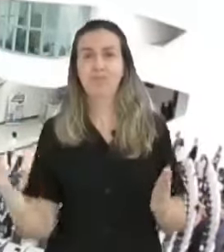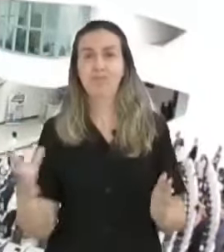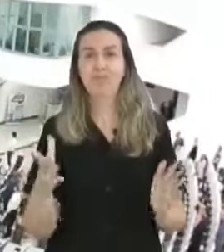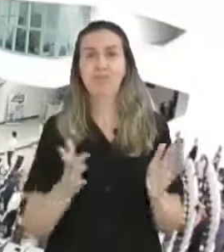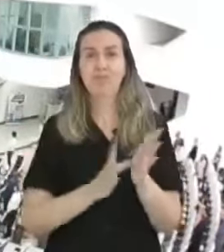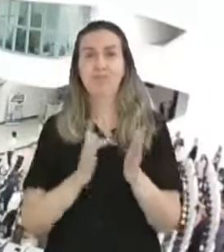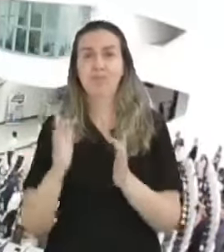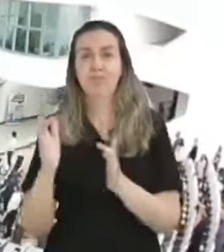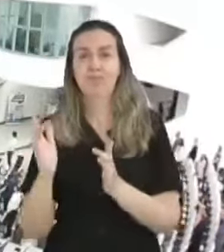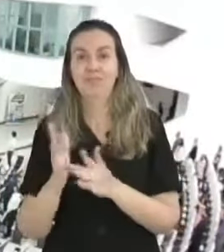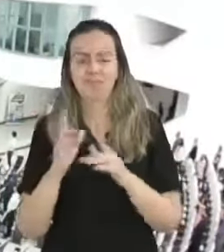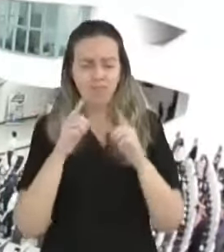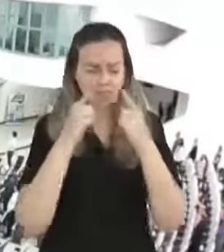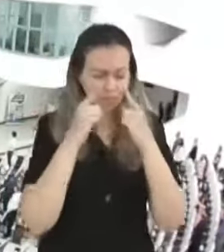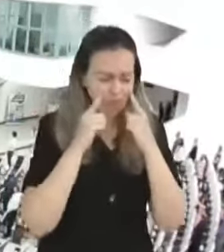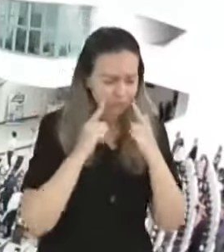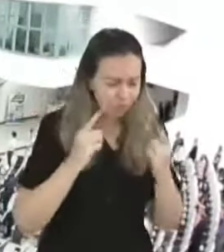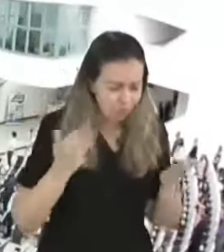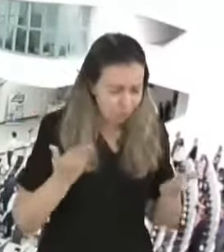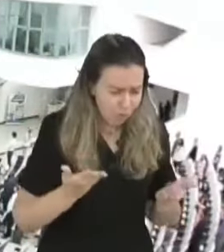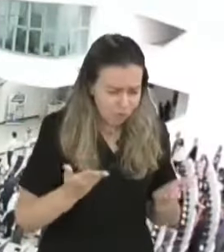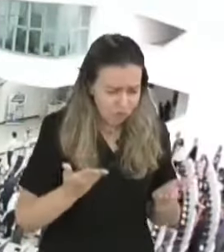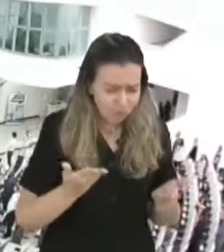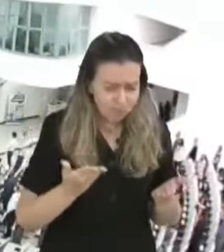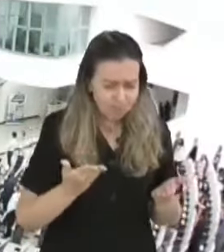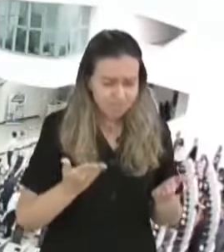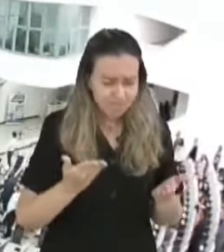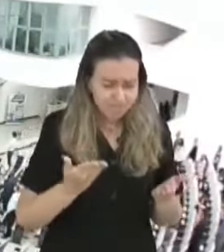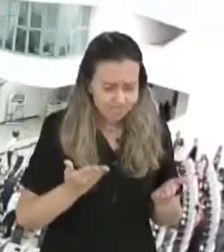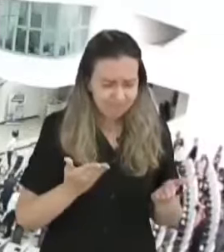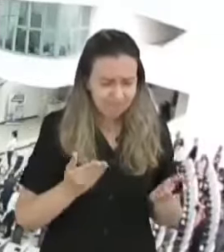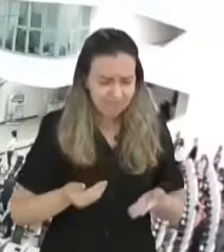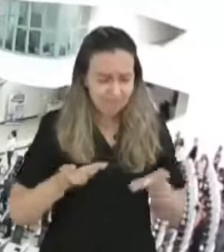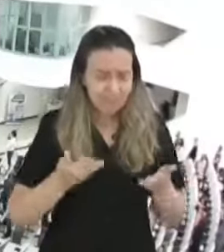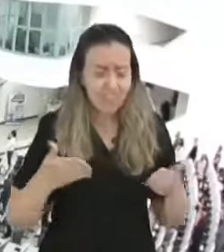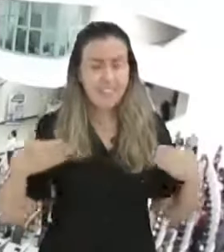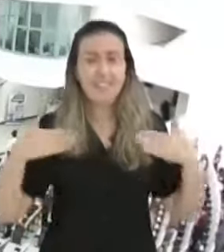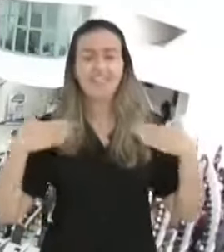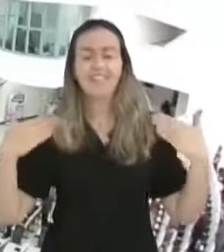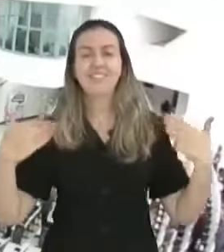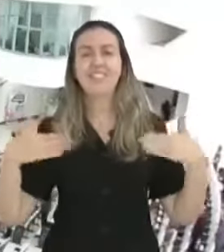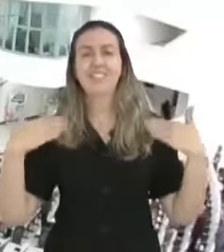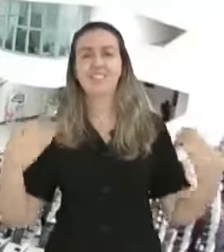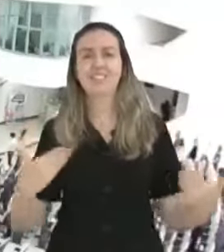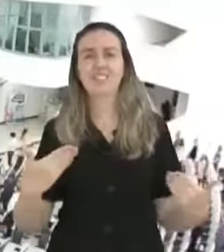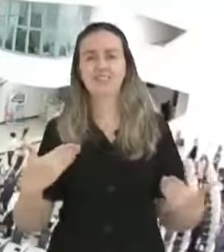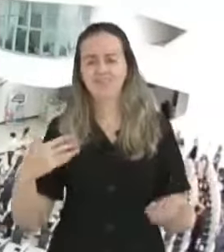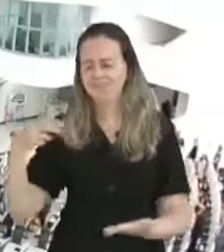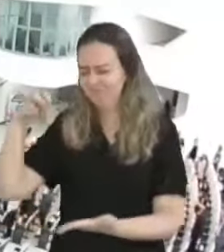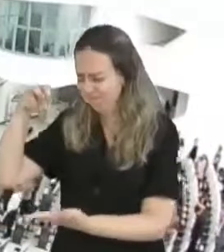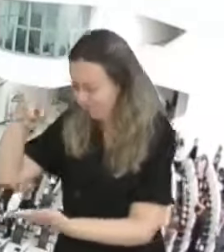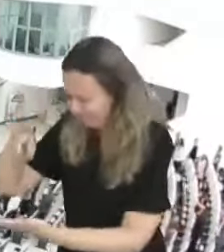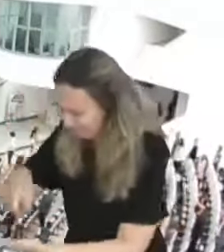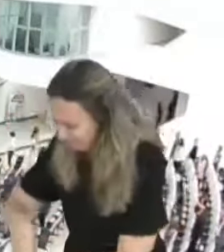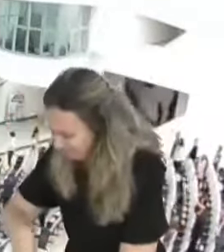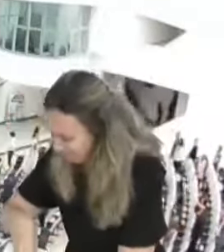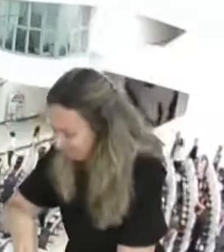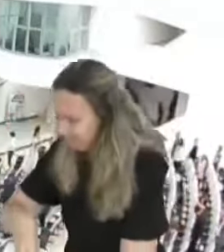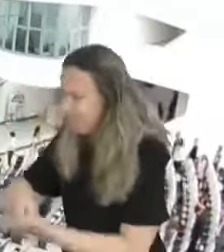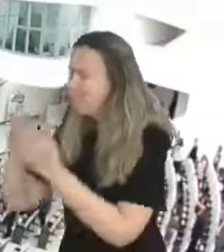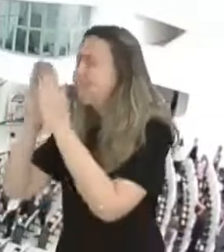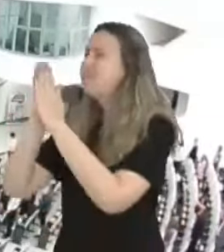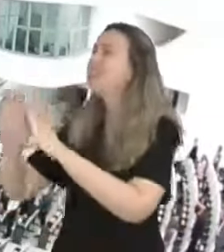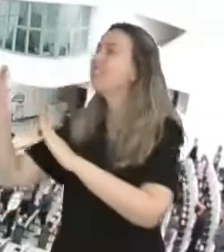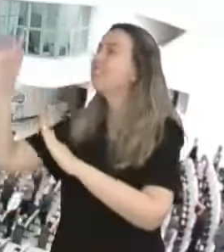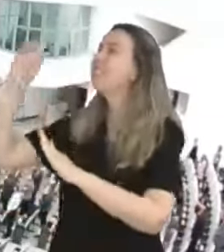Eu já estou vendo lágrimas sinceras descendo do rosto de pessoas. Pessoas que estão se humilhando na presença de